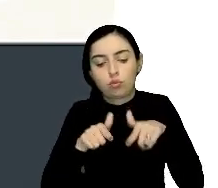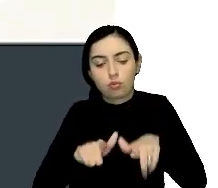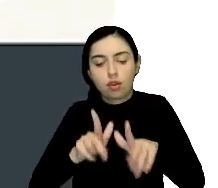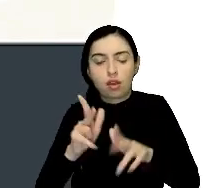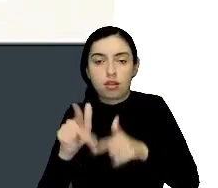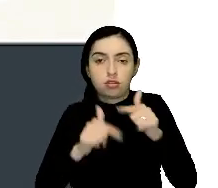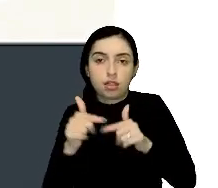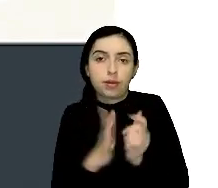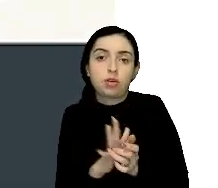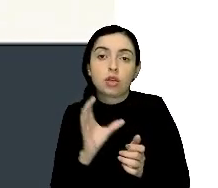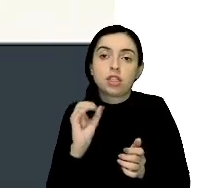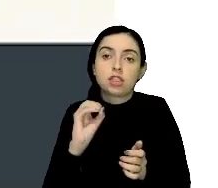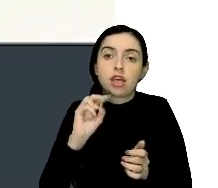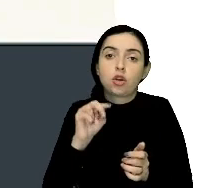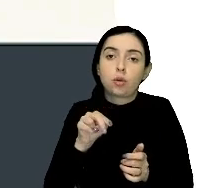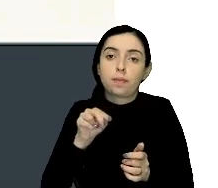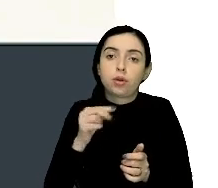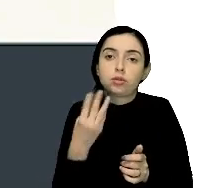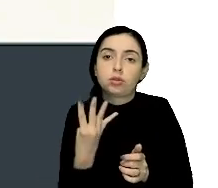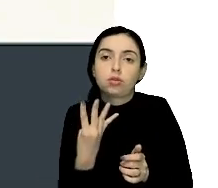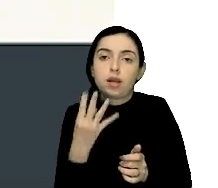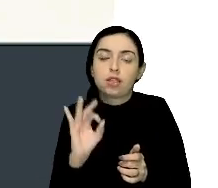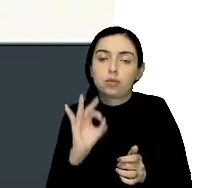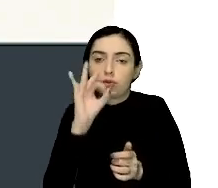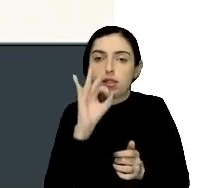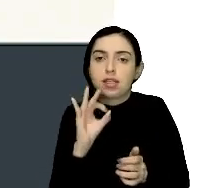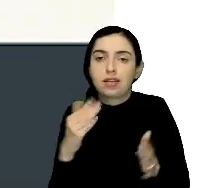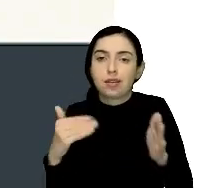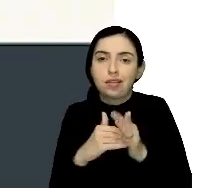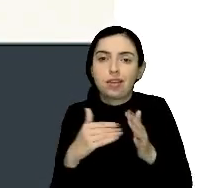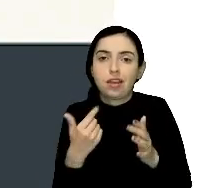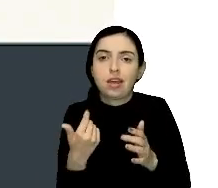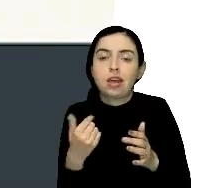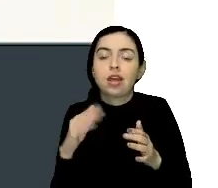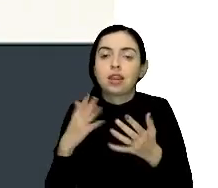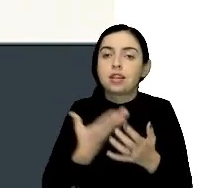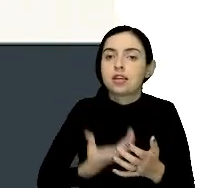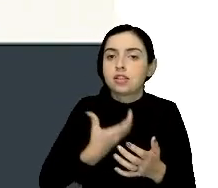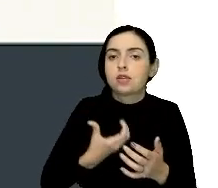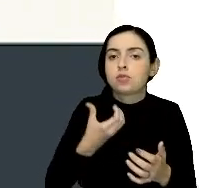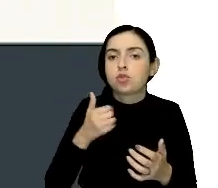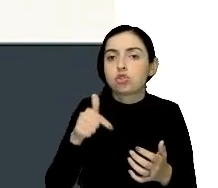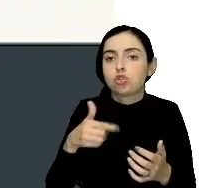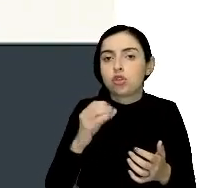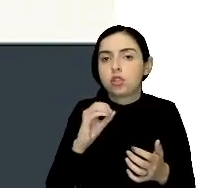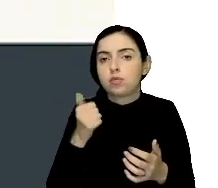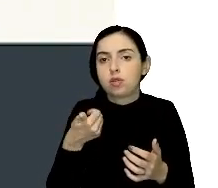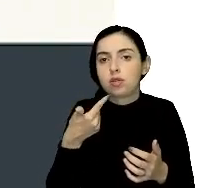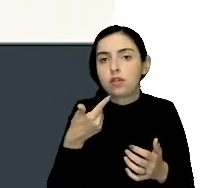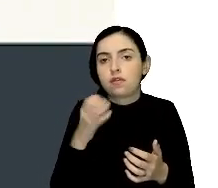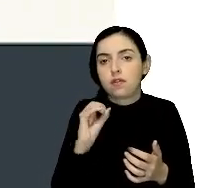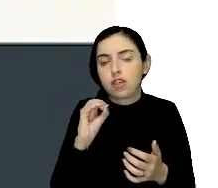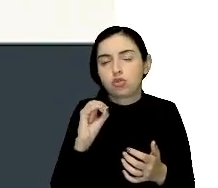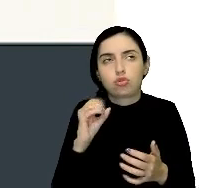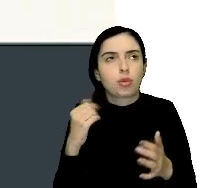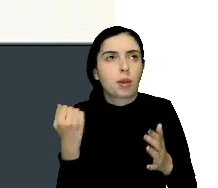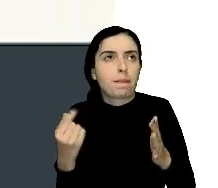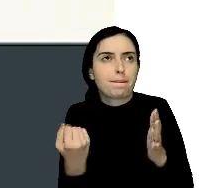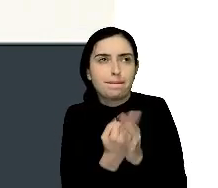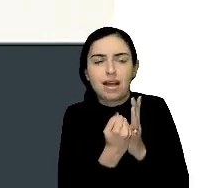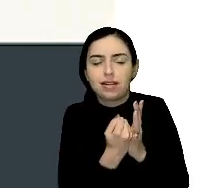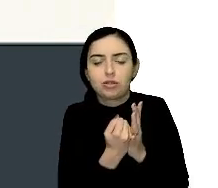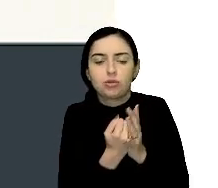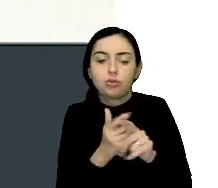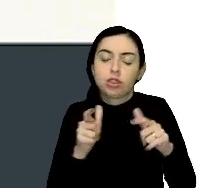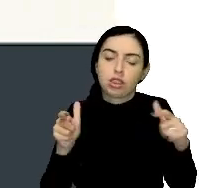de 0,4% até dezembro de 2020. Então, a gente não pode imaginar que esse seja um impacto